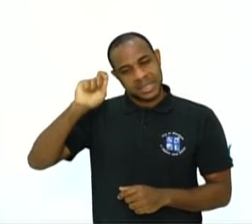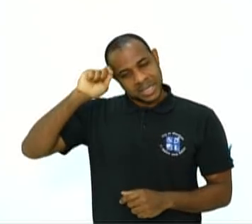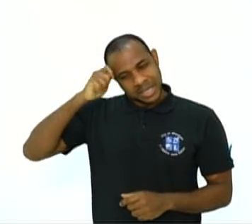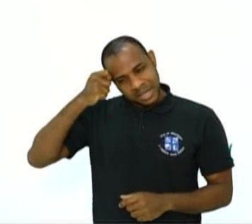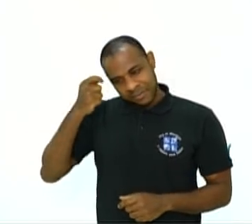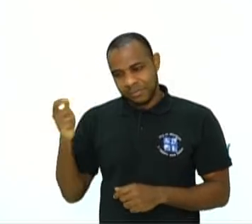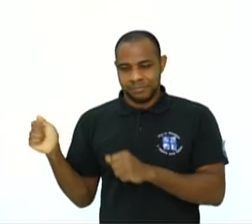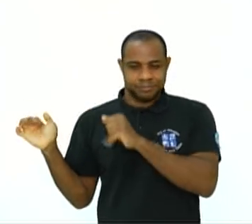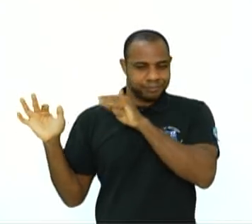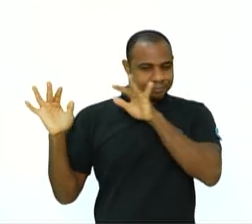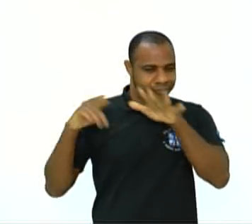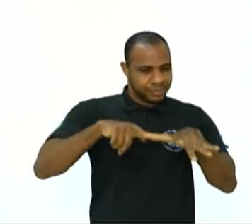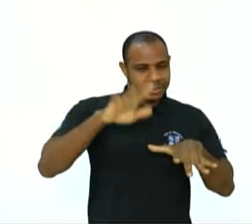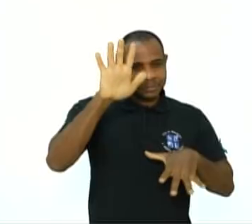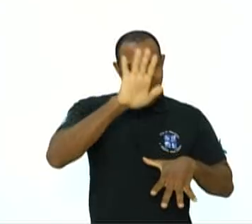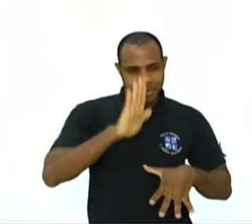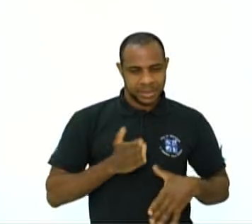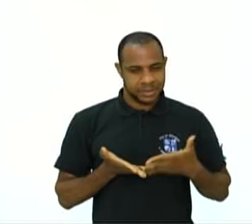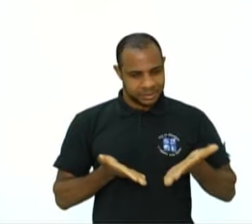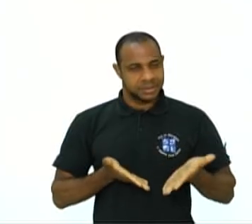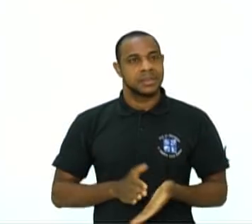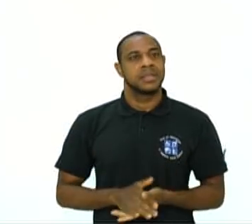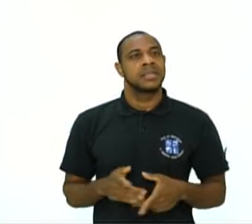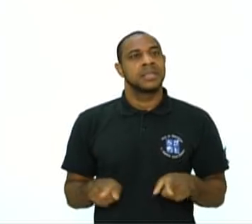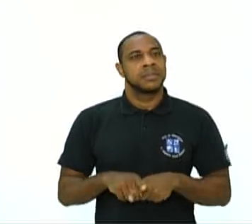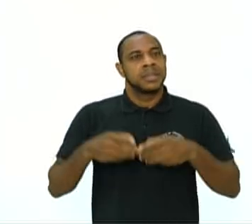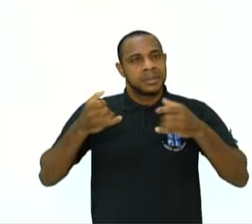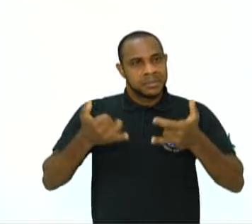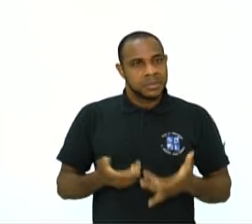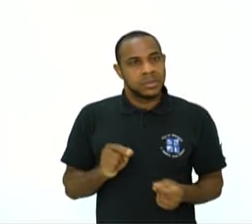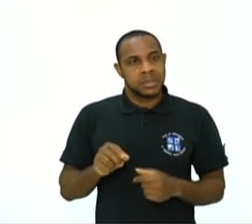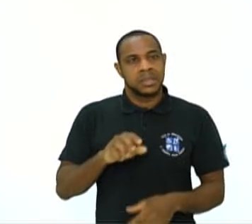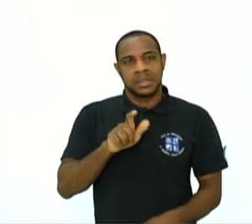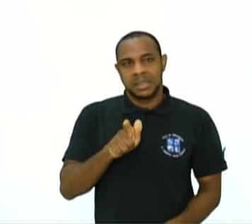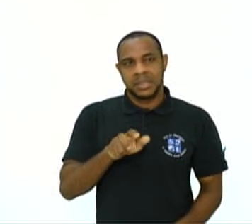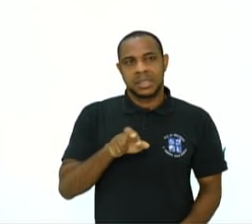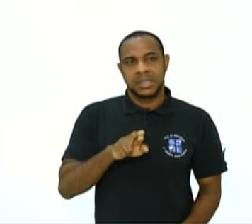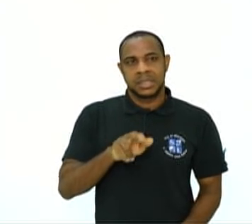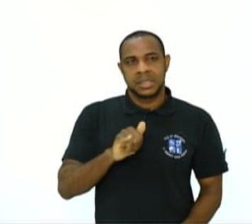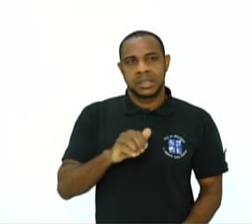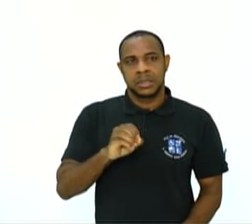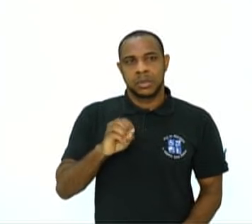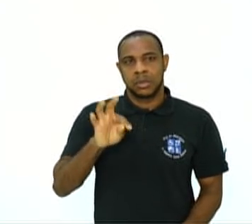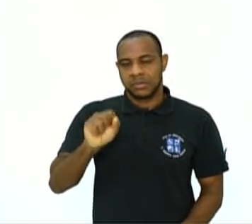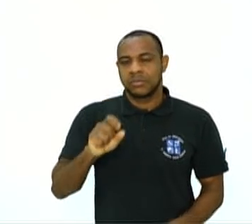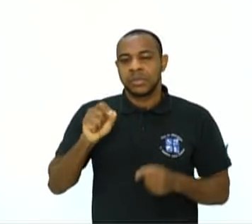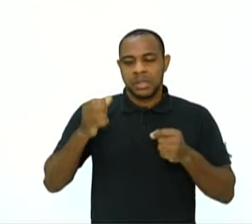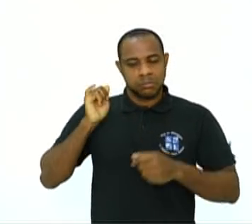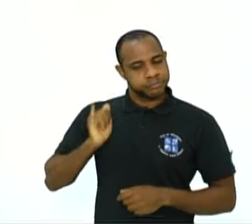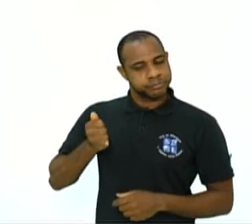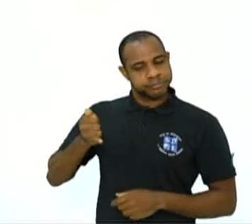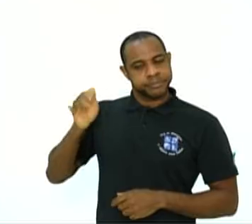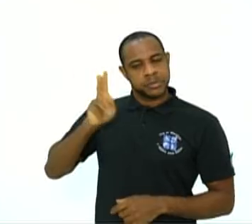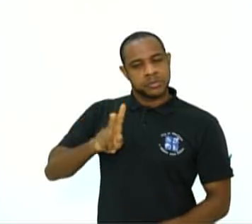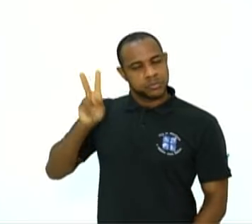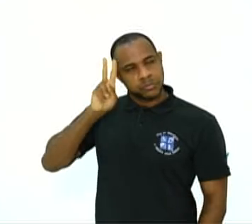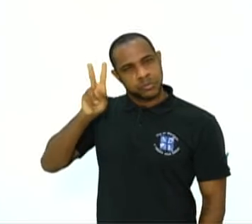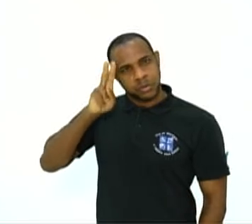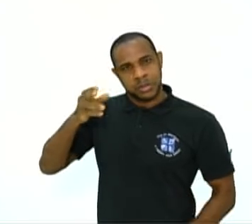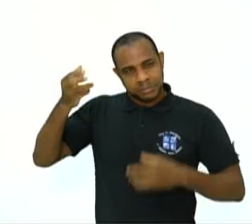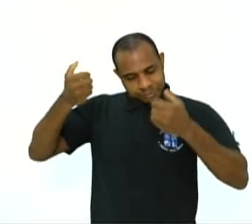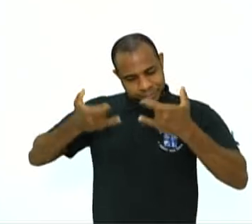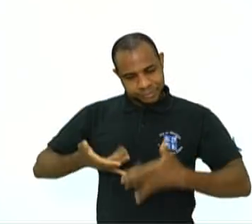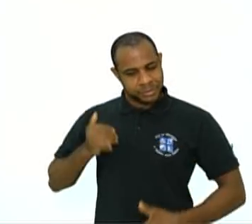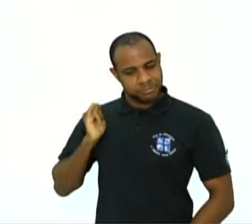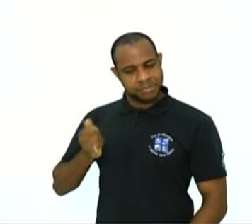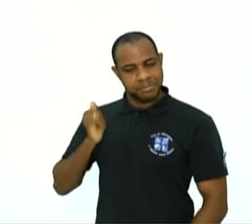né? Falamos de ancestralidade, dos griots, que são o quê? Os contadores de histórias, né? Esses mestres que vão